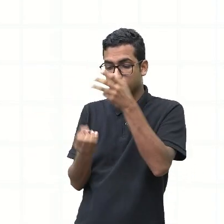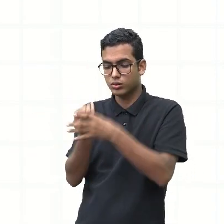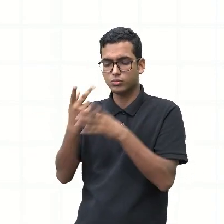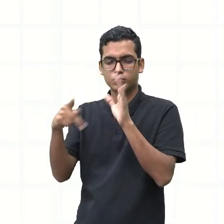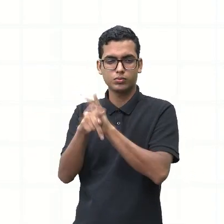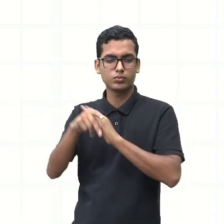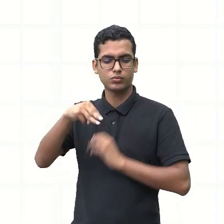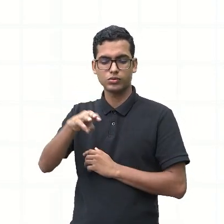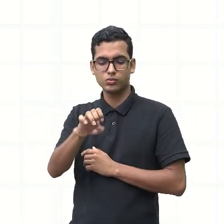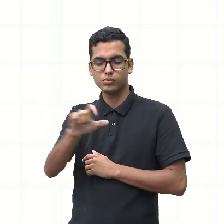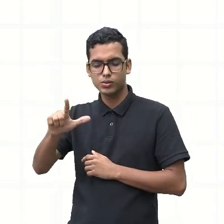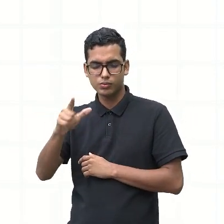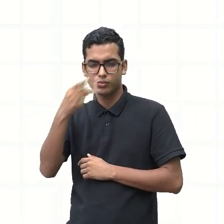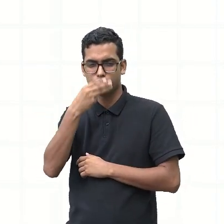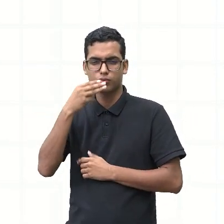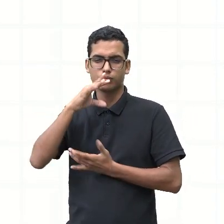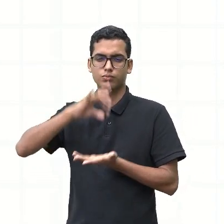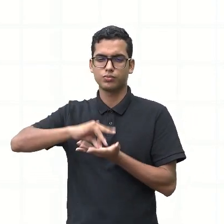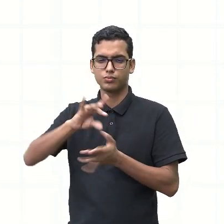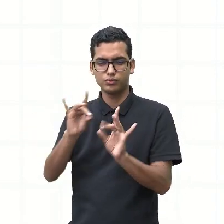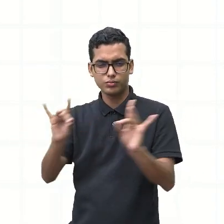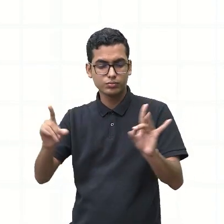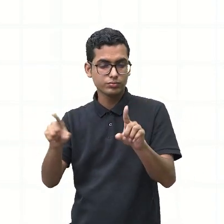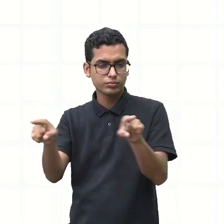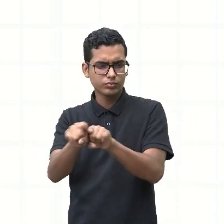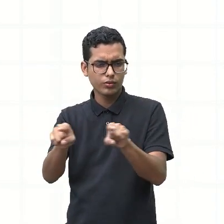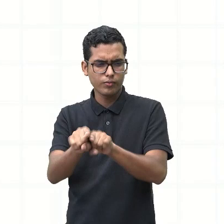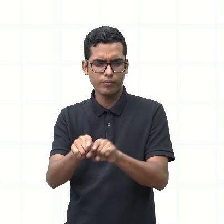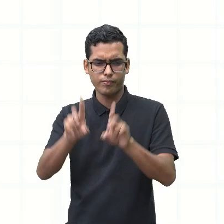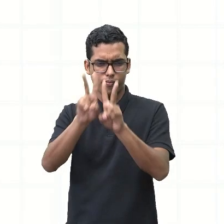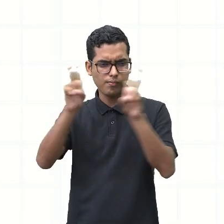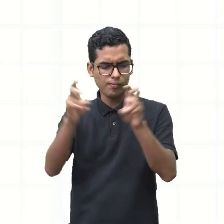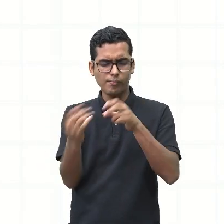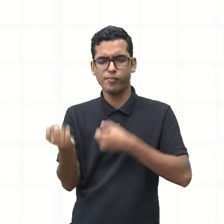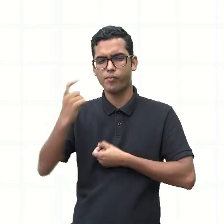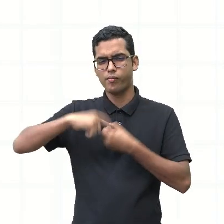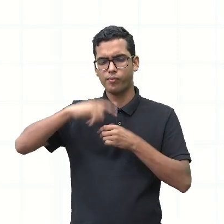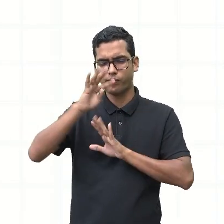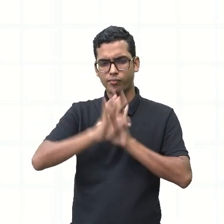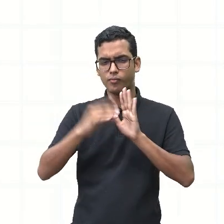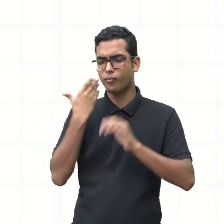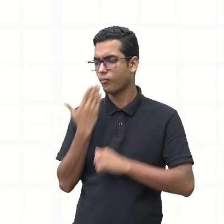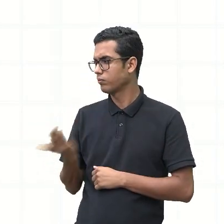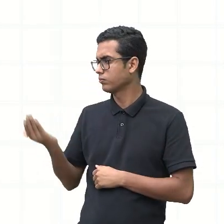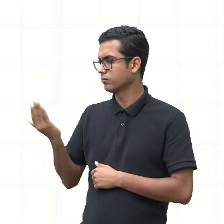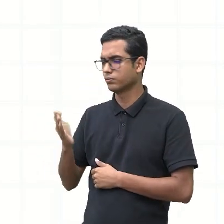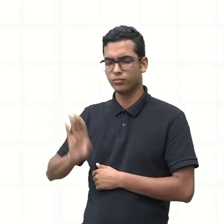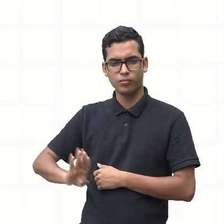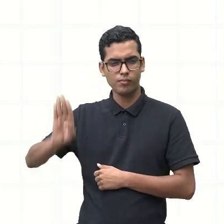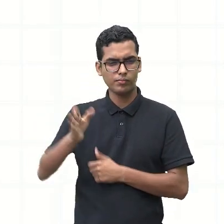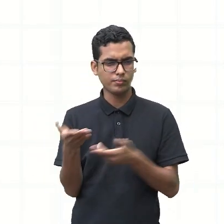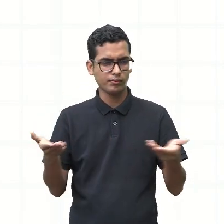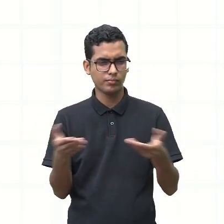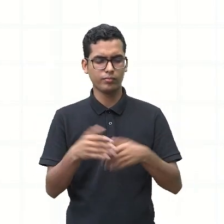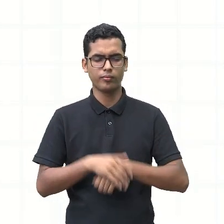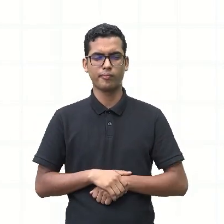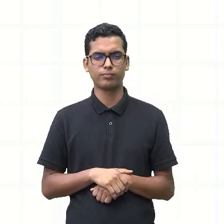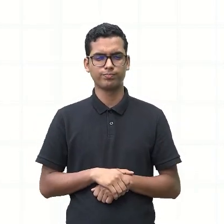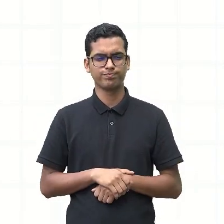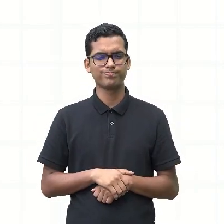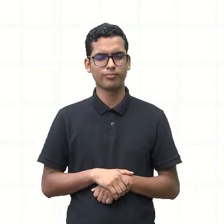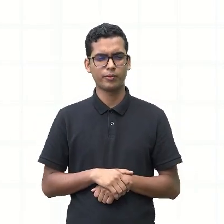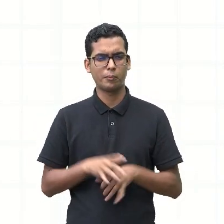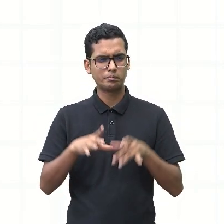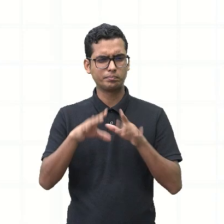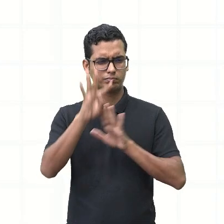nessa parte e verifica se está se falando sobre isso, tá bom? Vamos para B. Olha só, enorme a questão, mas é